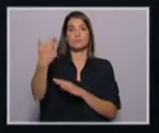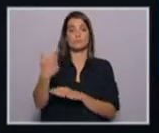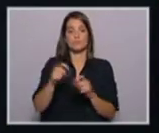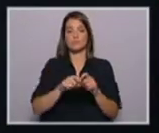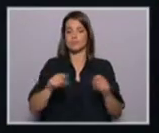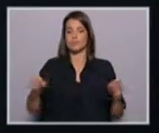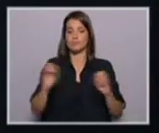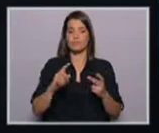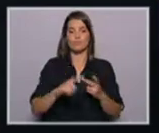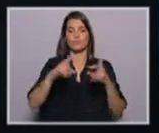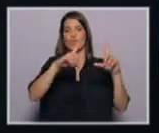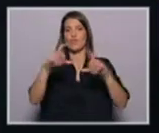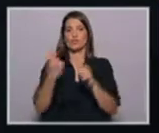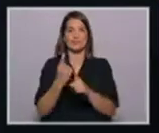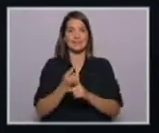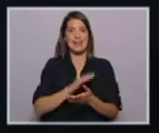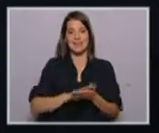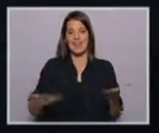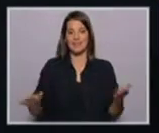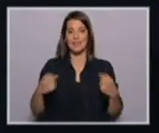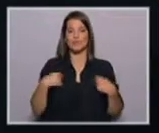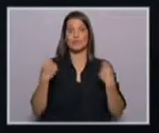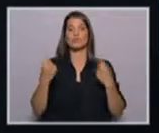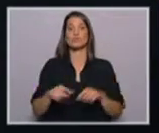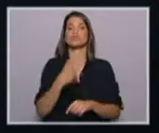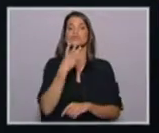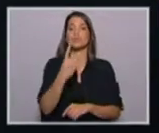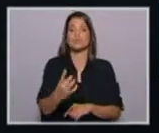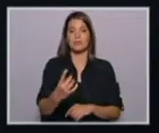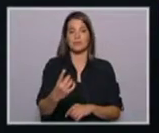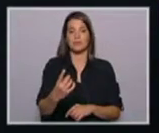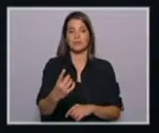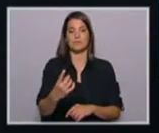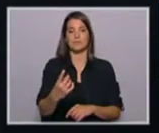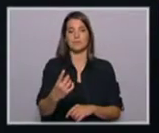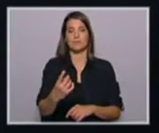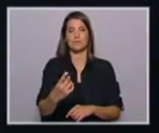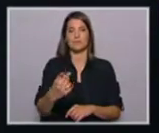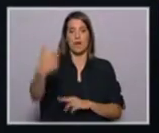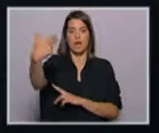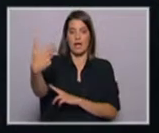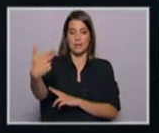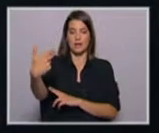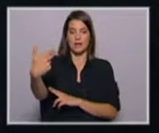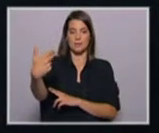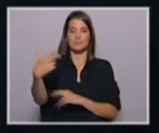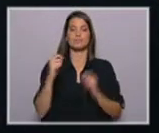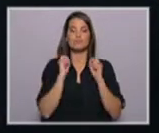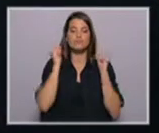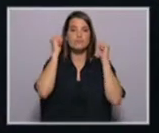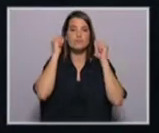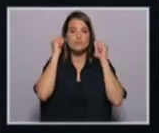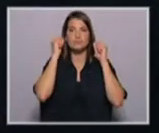fui fotografado, nada, quer dizer, eu estava absolutamente sozinho, com um monitor, com